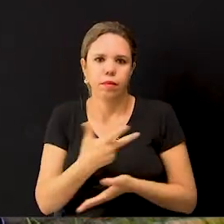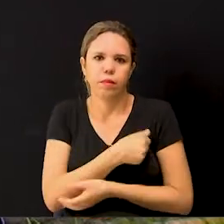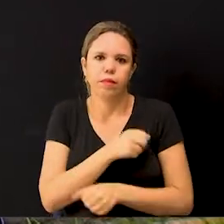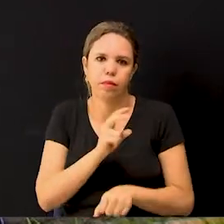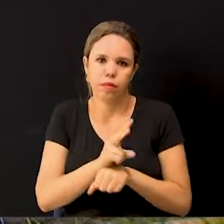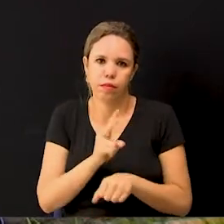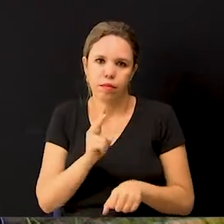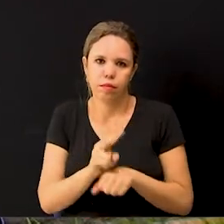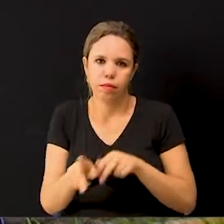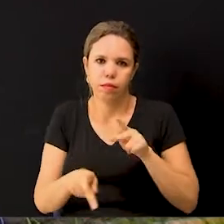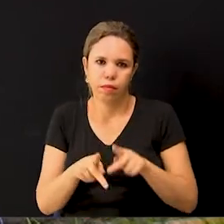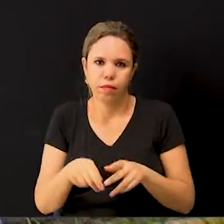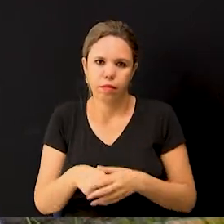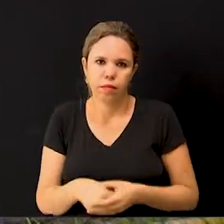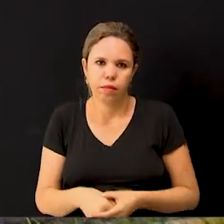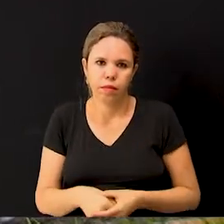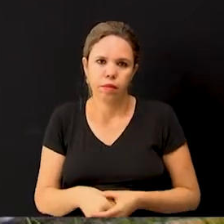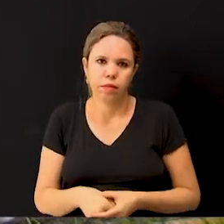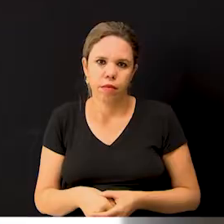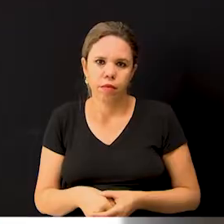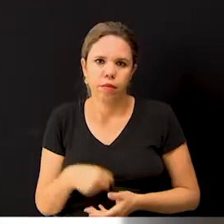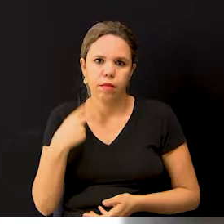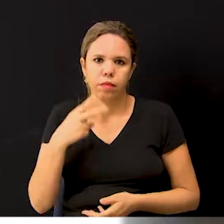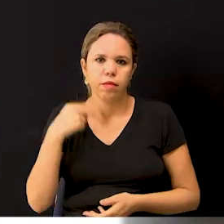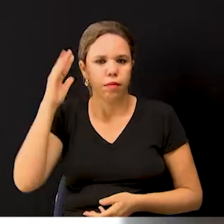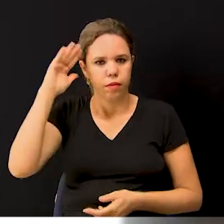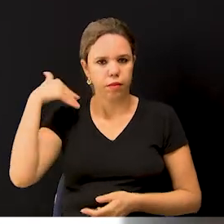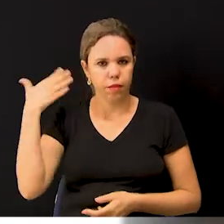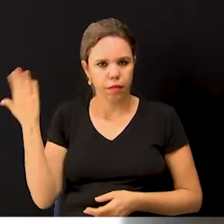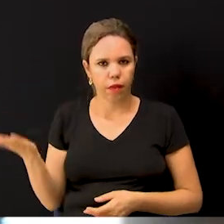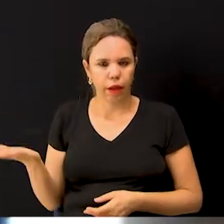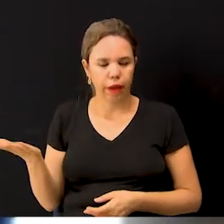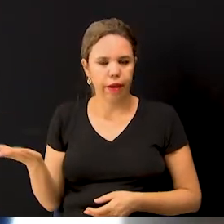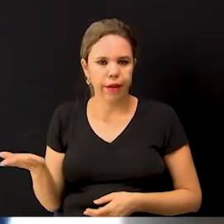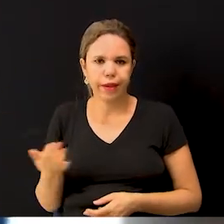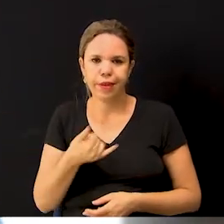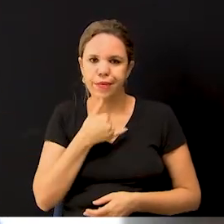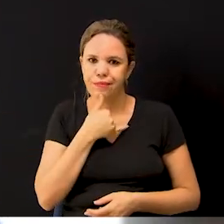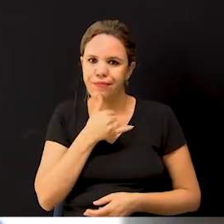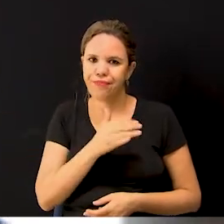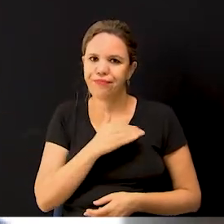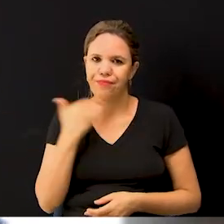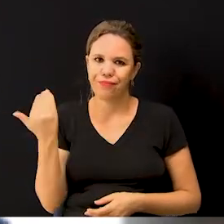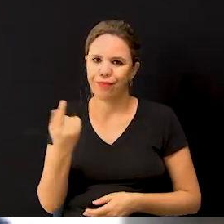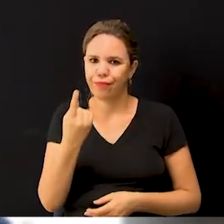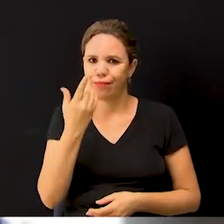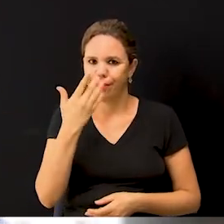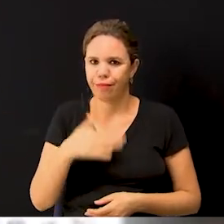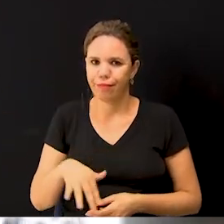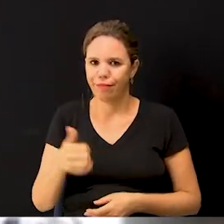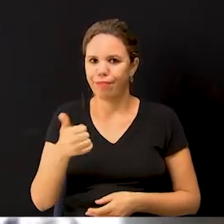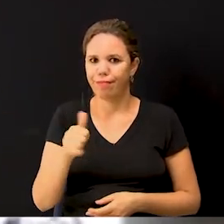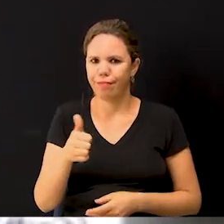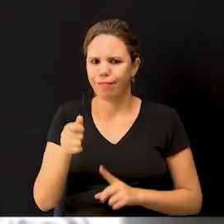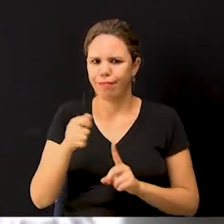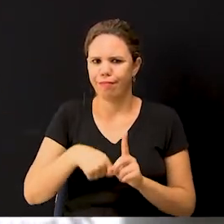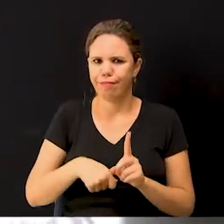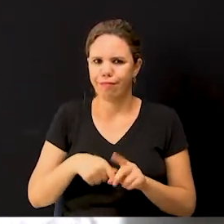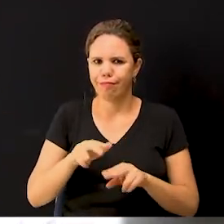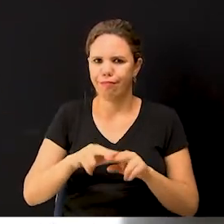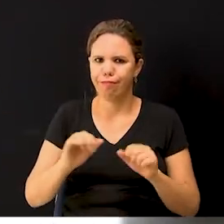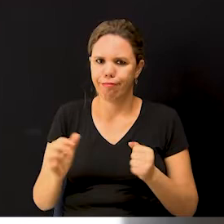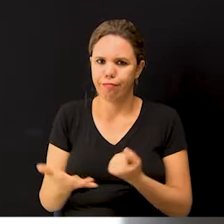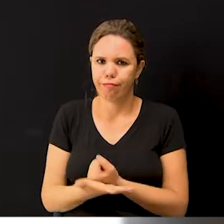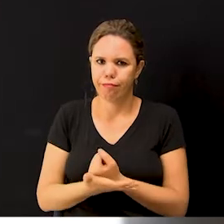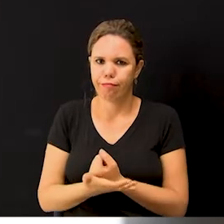de imunização para o público infantil. A vereadora Mariana Conte lamentou o falecimento de uma criança de 11 meses